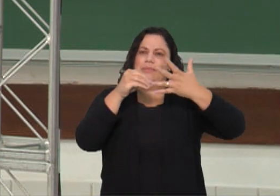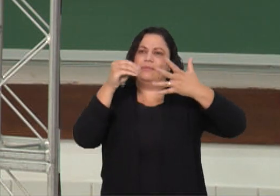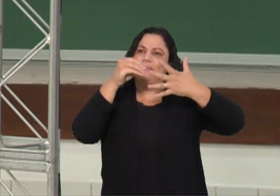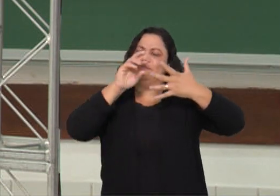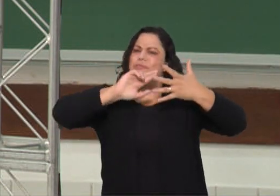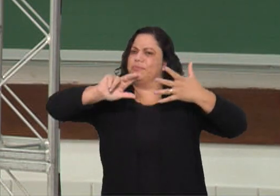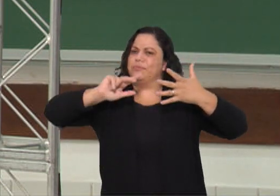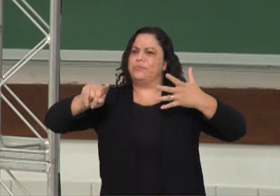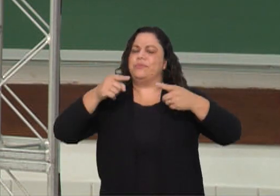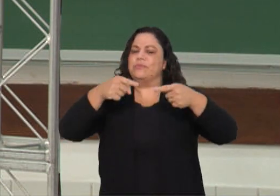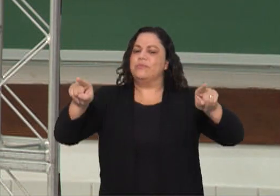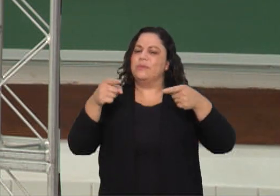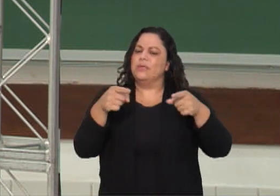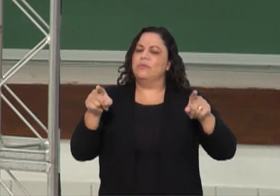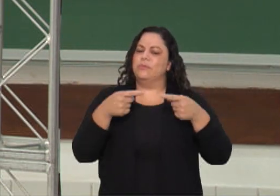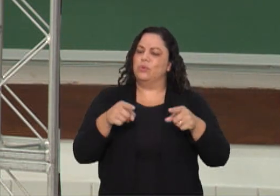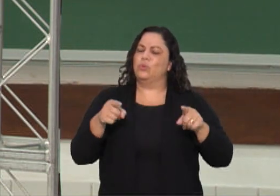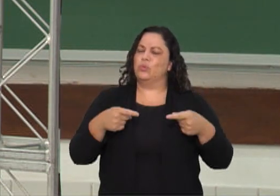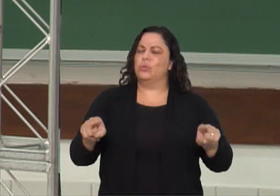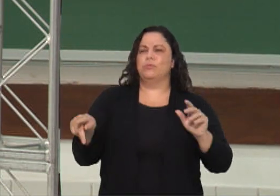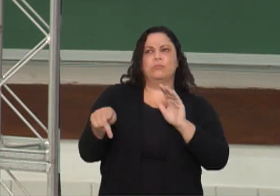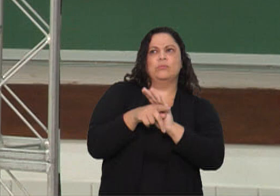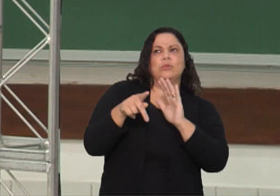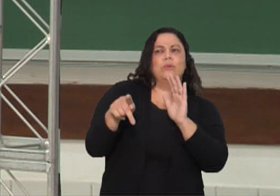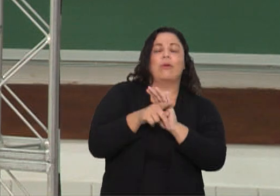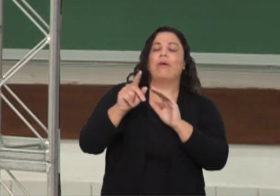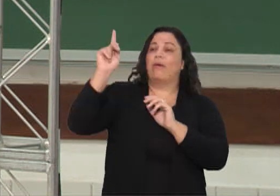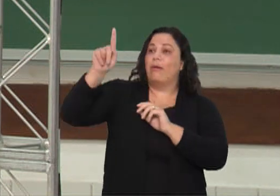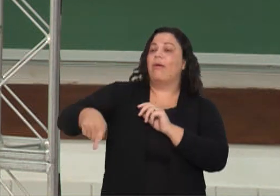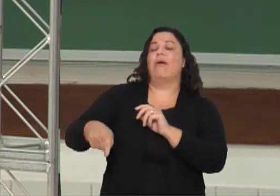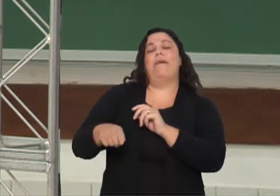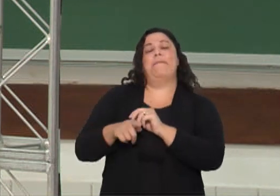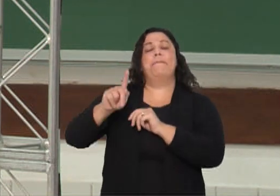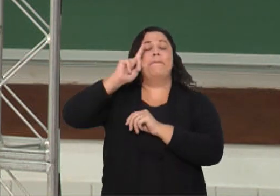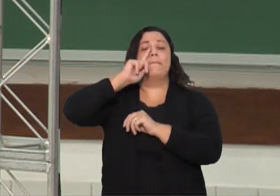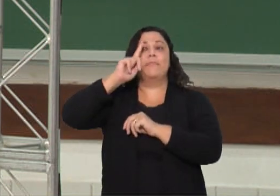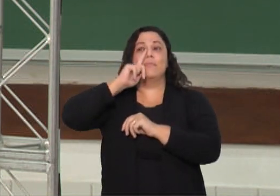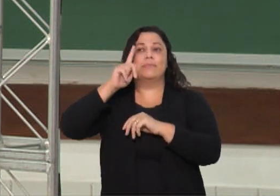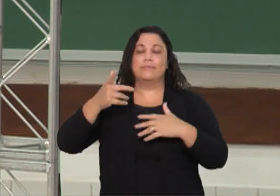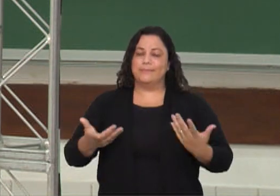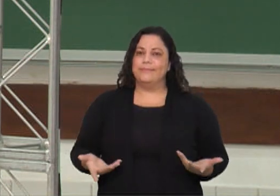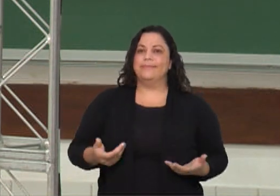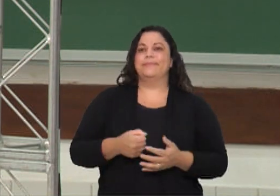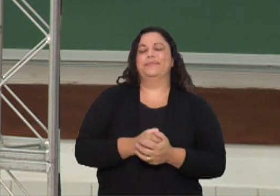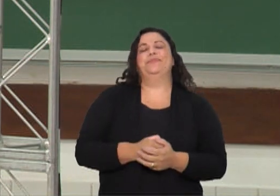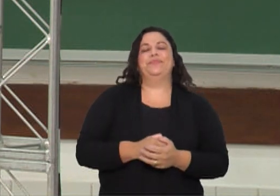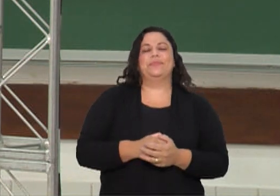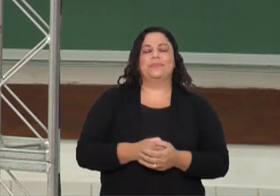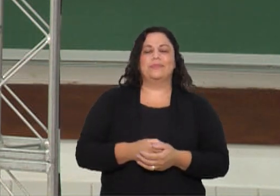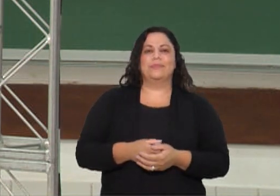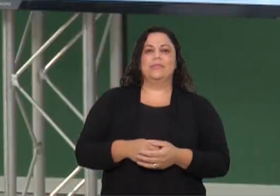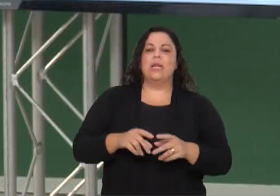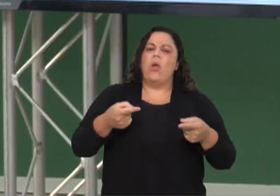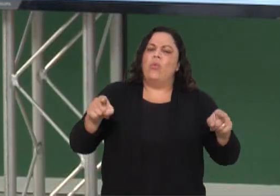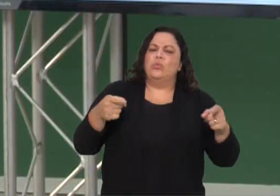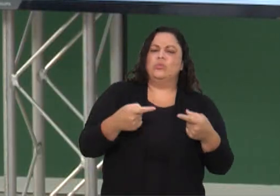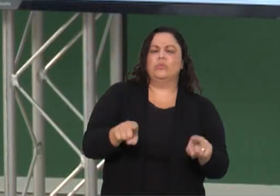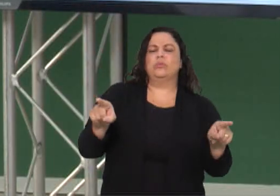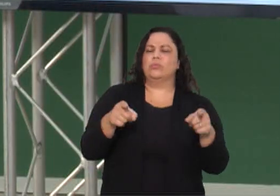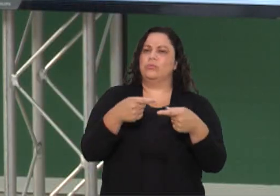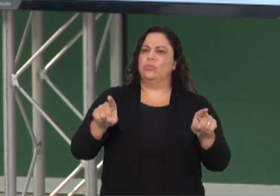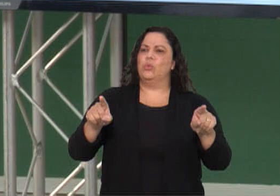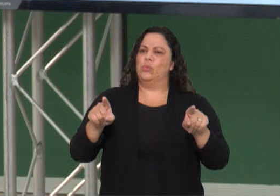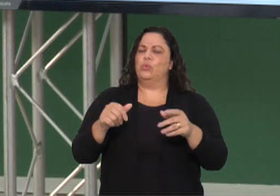nós criarmos as notas musicais foi padronizada pelos gregos. Alguns músicos, inclusive